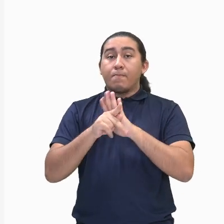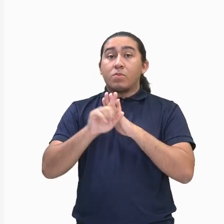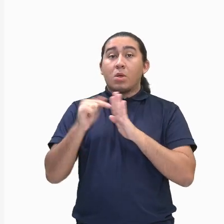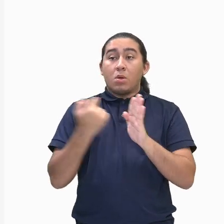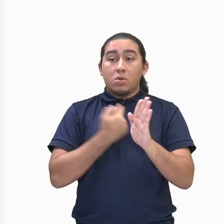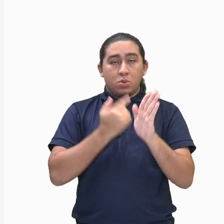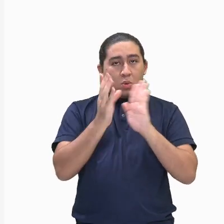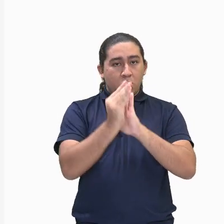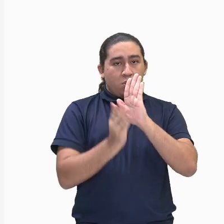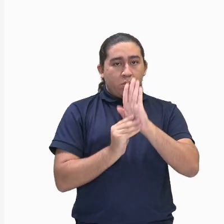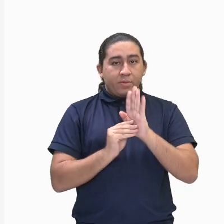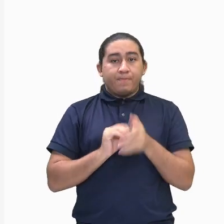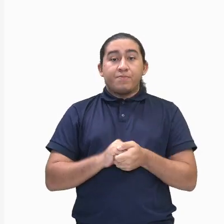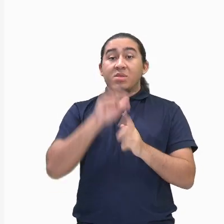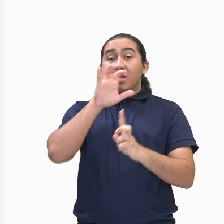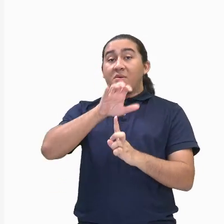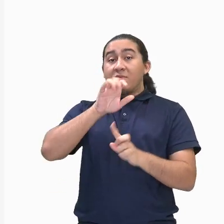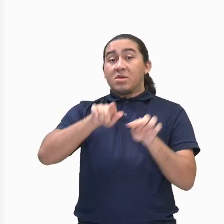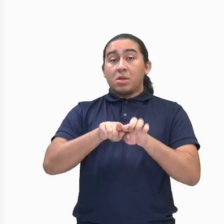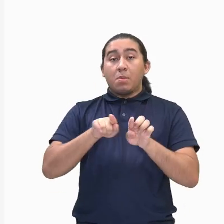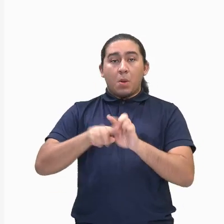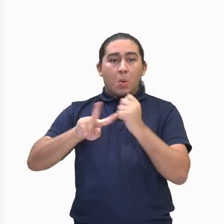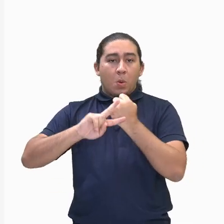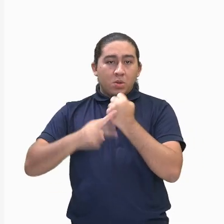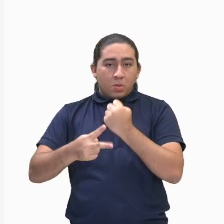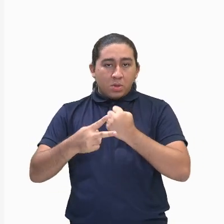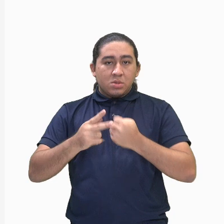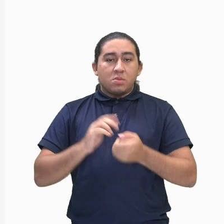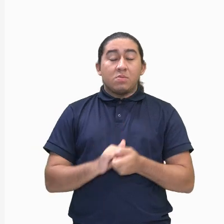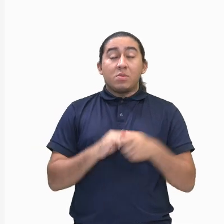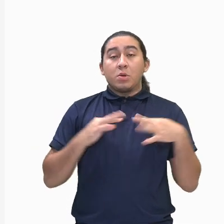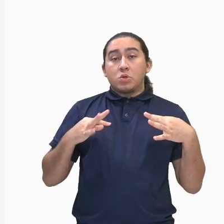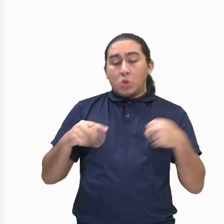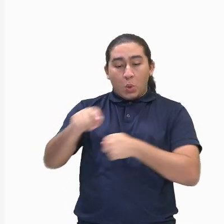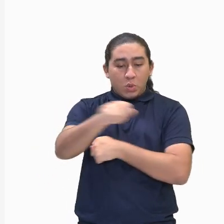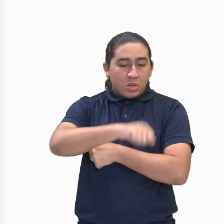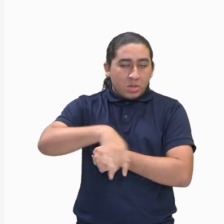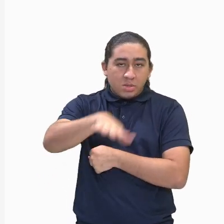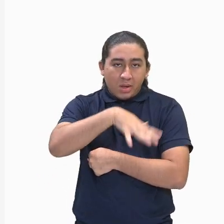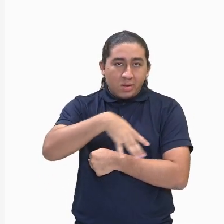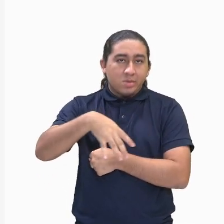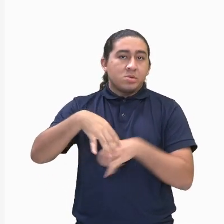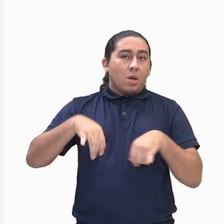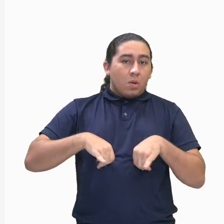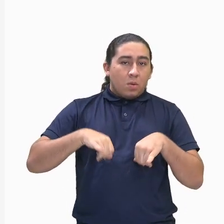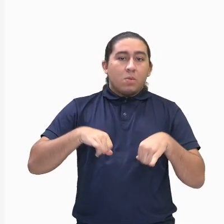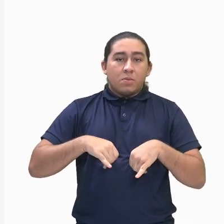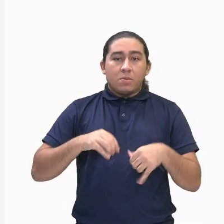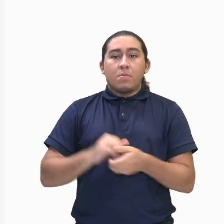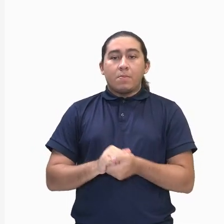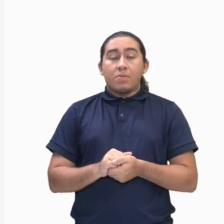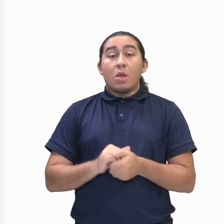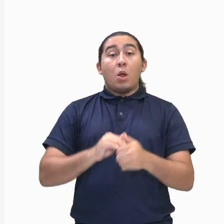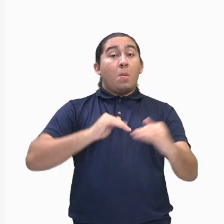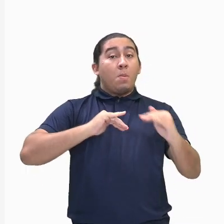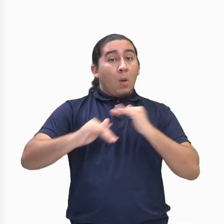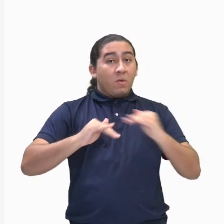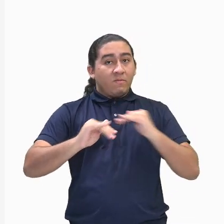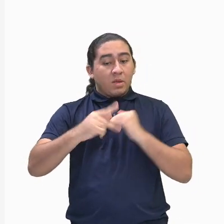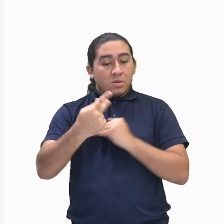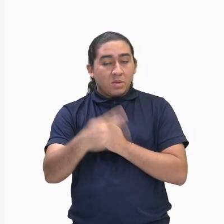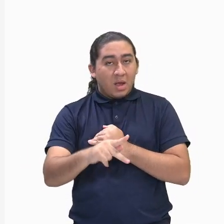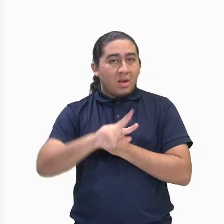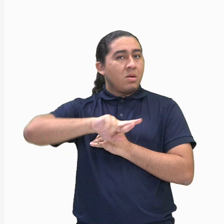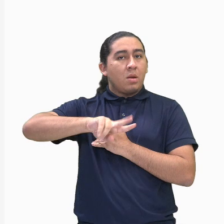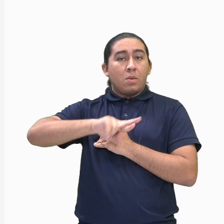conteúdo. Influências e consequências. Um impacto em todas as áreas. Os movimentos das placas tectônicas não afetam apenas a